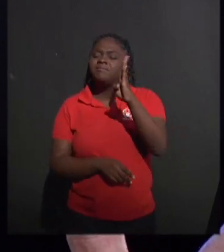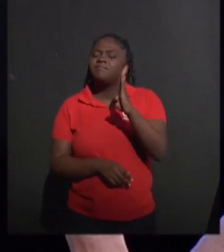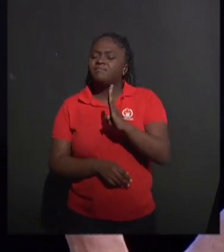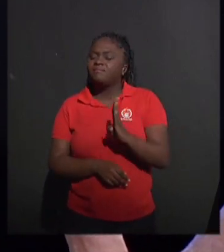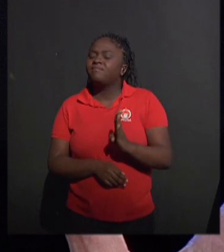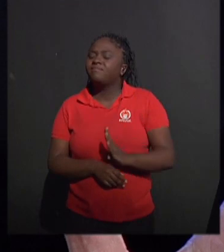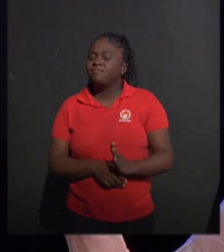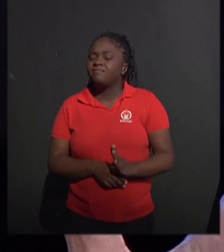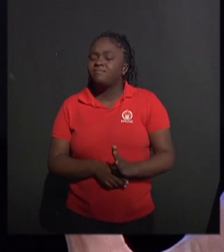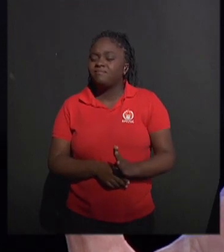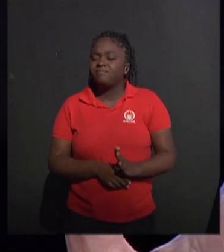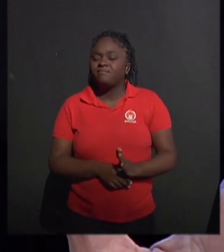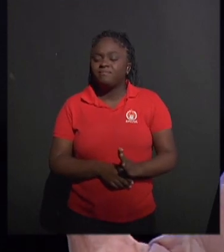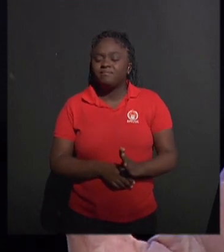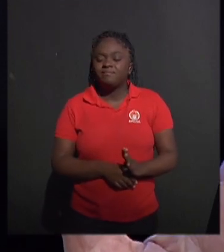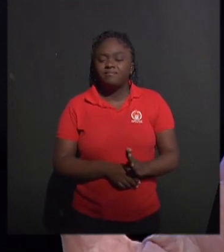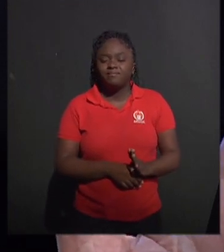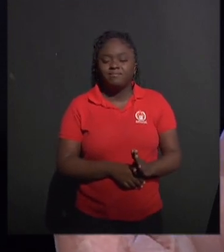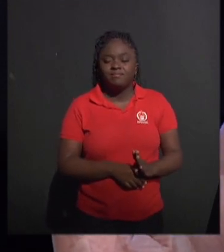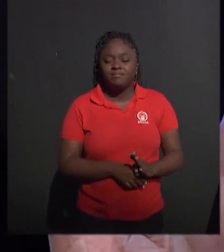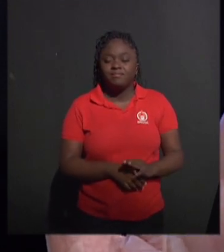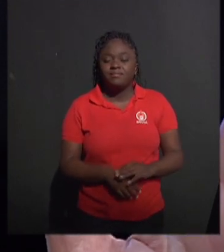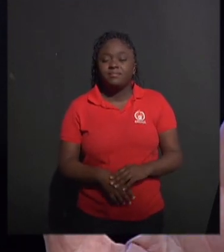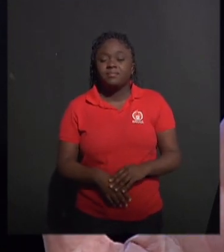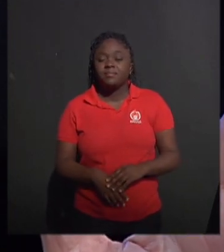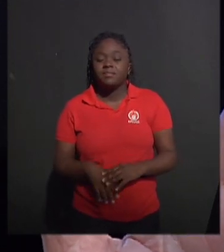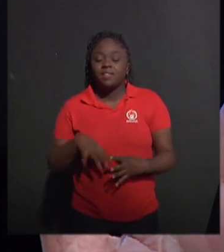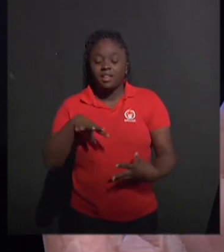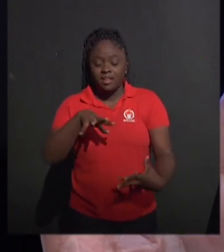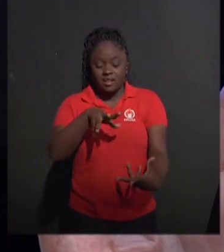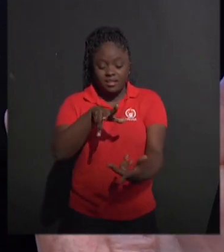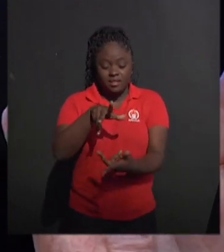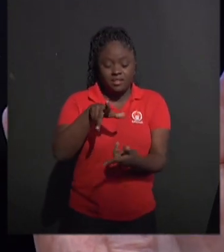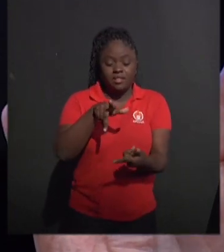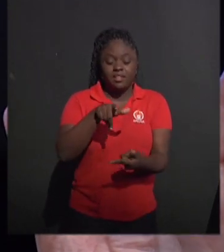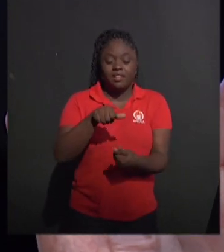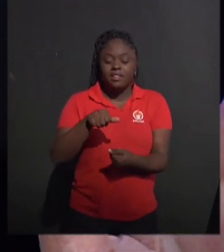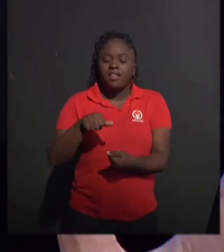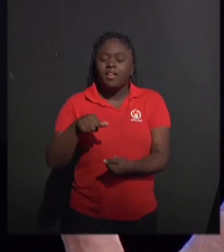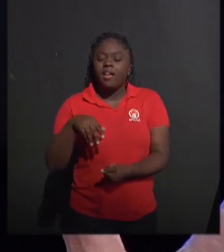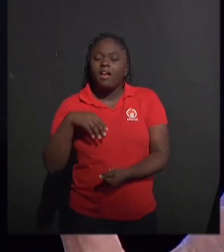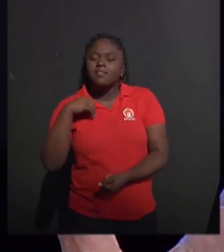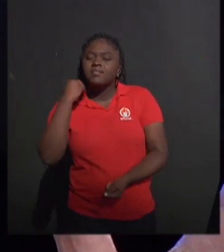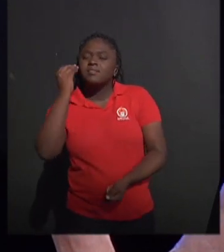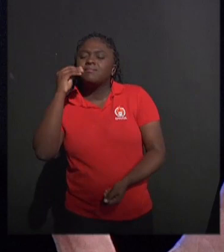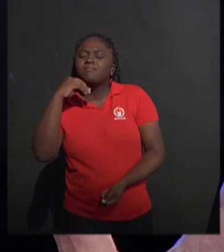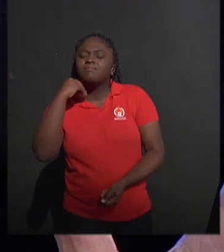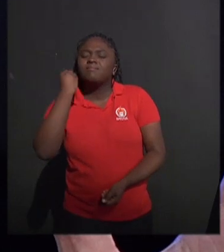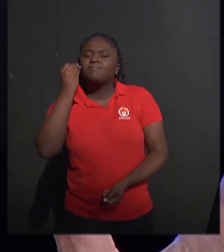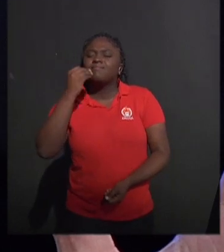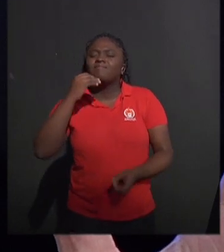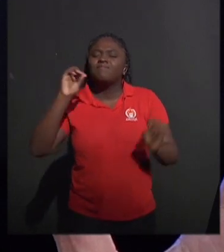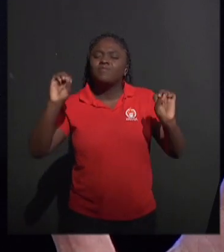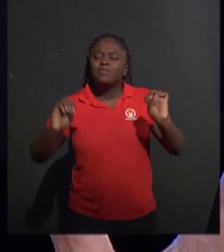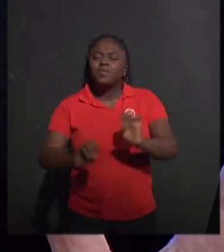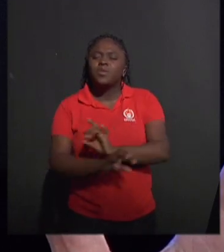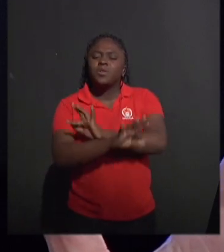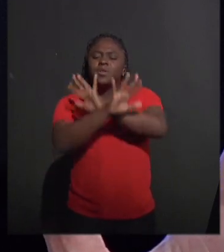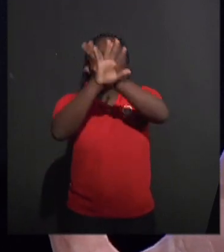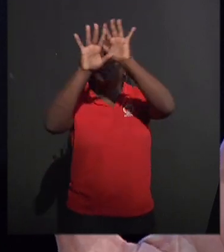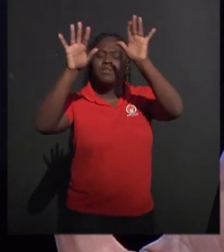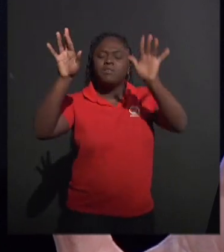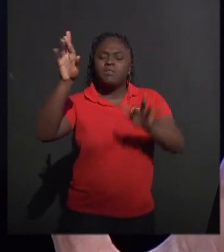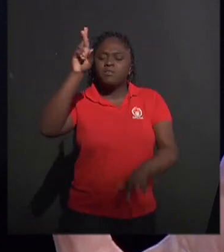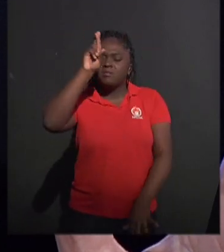e que a terra venha experimentar ser cheia da glória do Senhor,